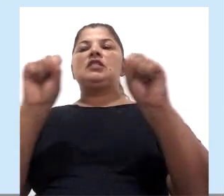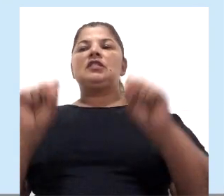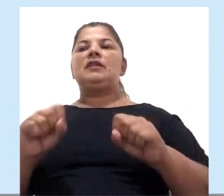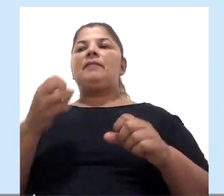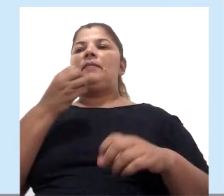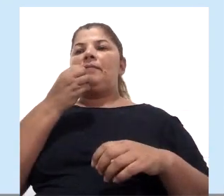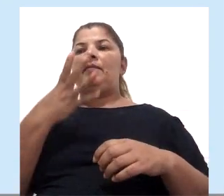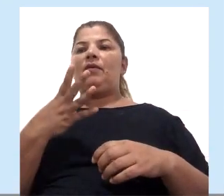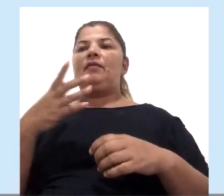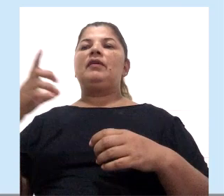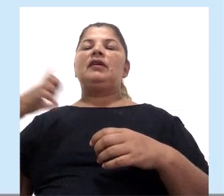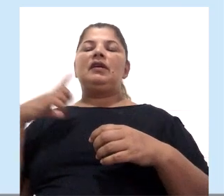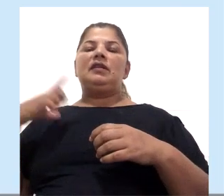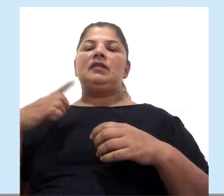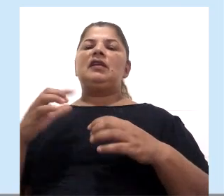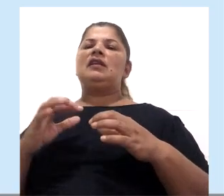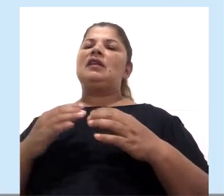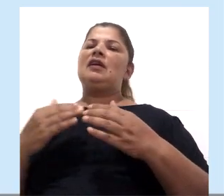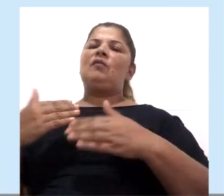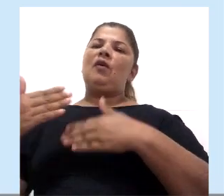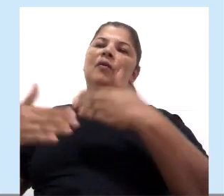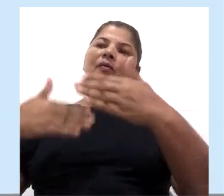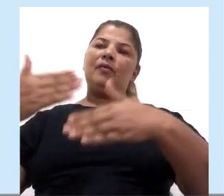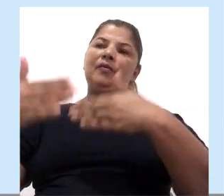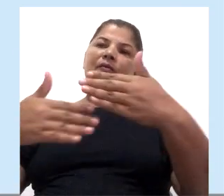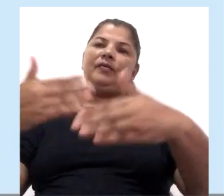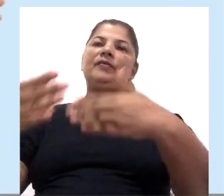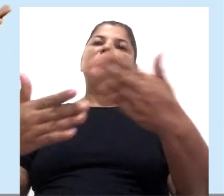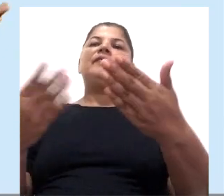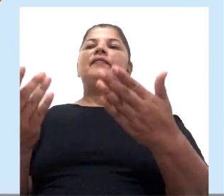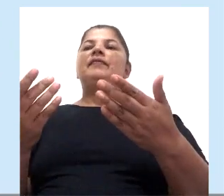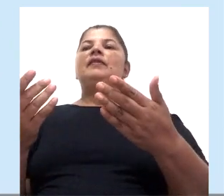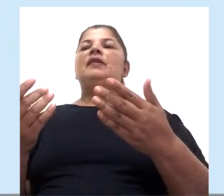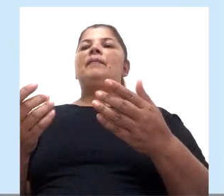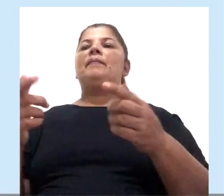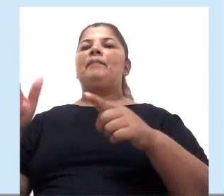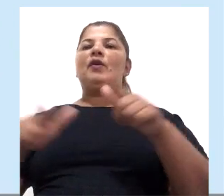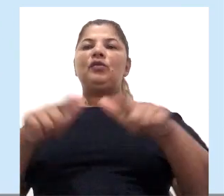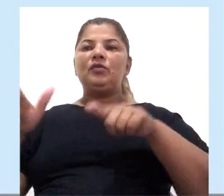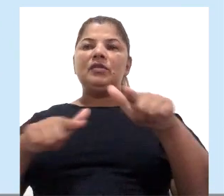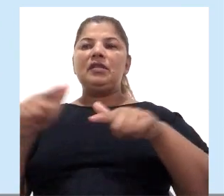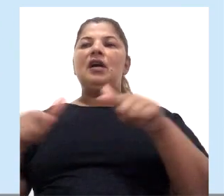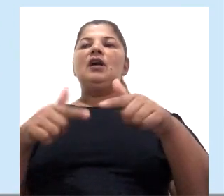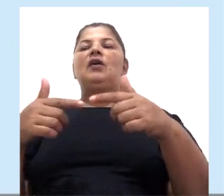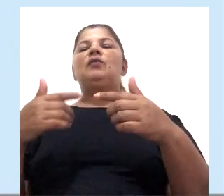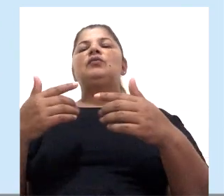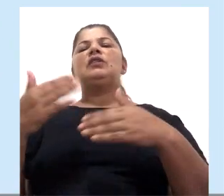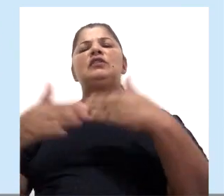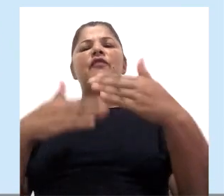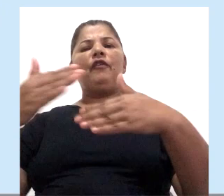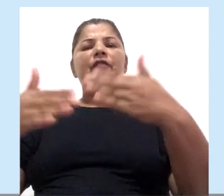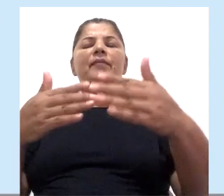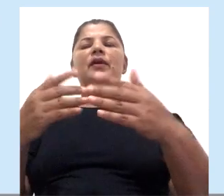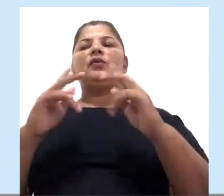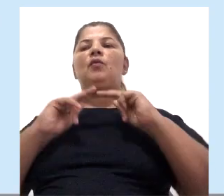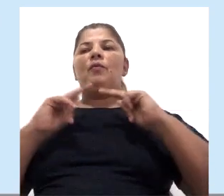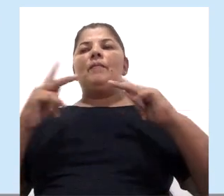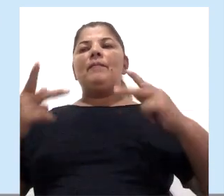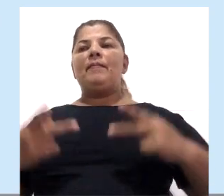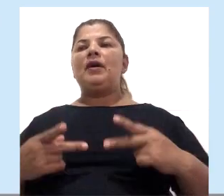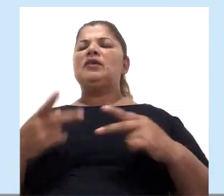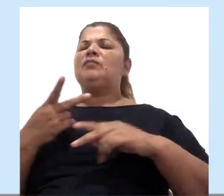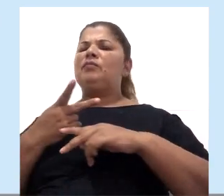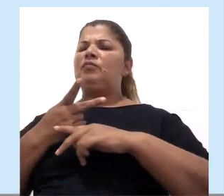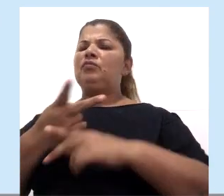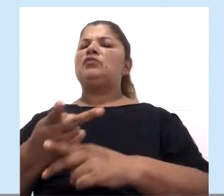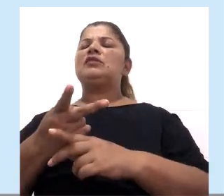Tá? Então, a gente vai vendo que ao longo da produção, ao longo da evolução, ao longo aí do desenvolvimento humano, a